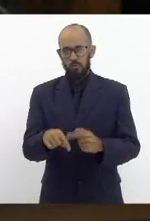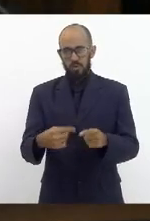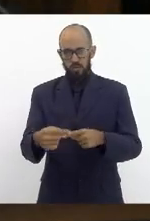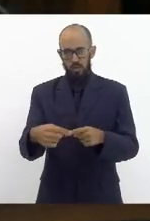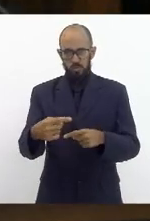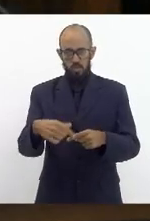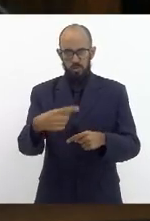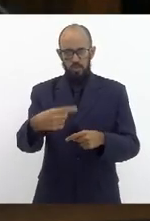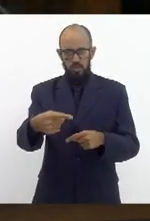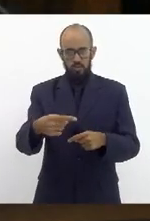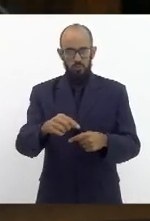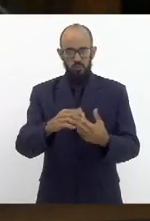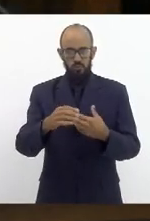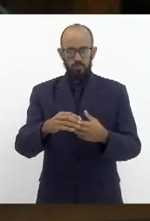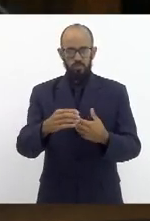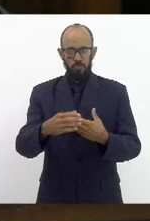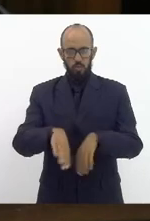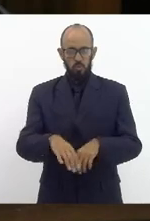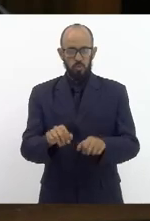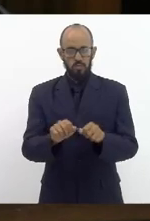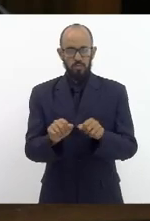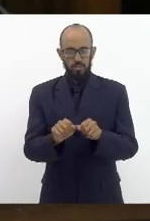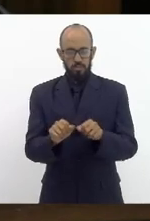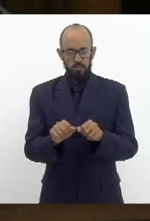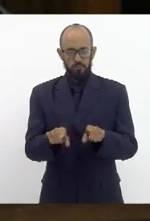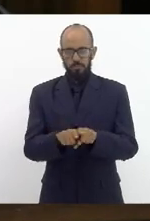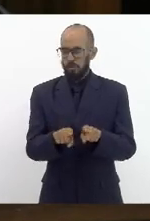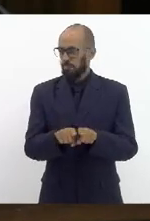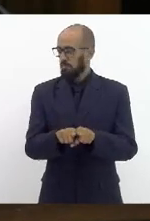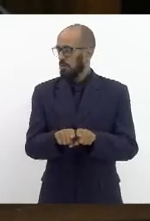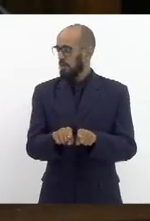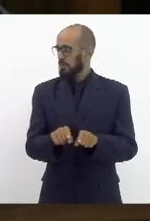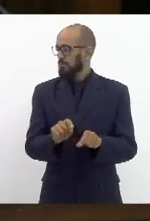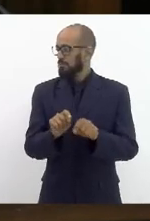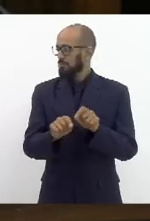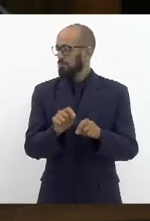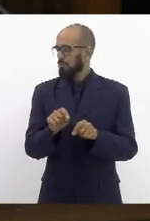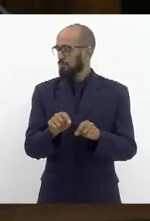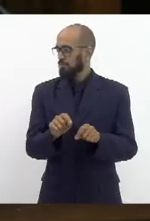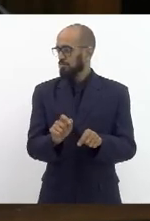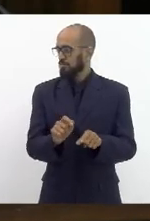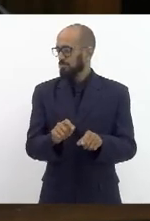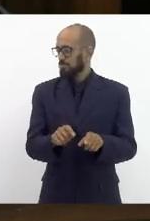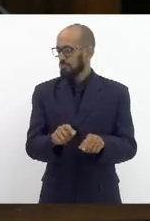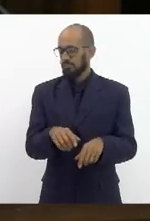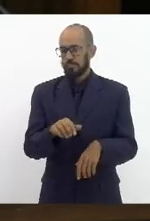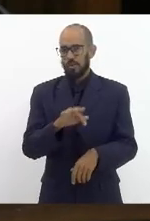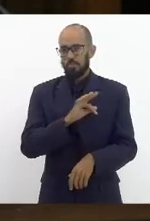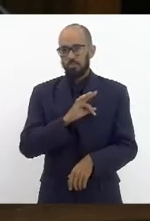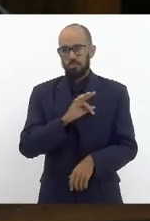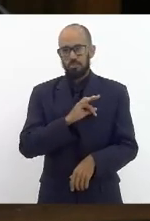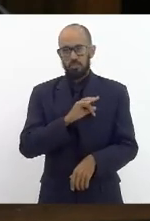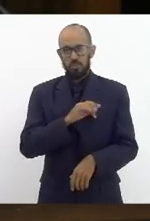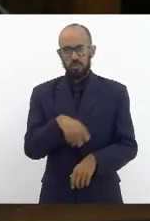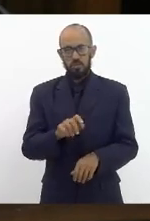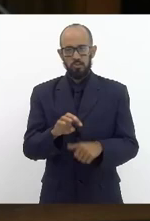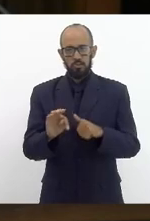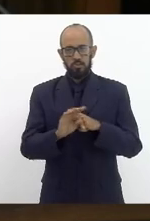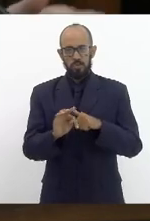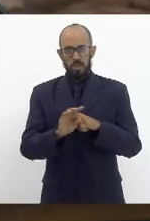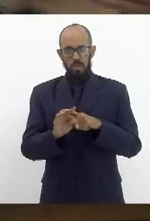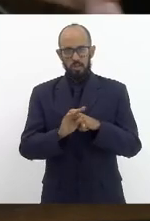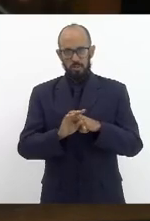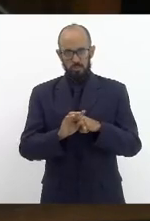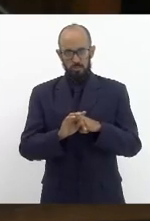bem colocada aqui a questão, não só do pessoal, dos técnicos necrópsia,